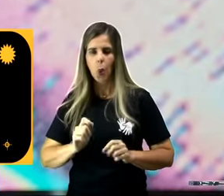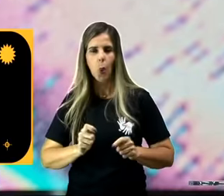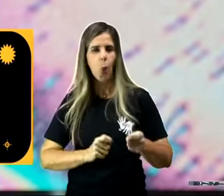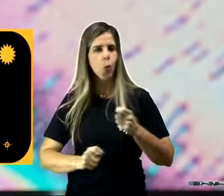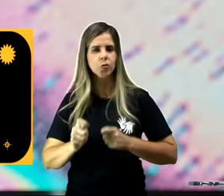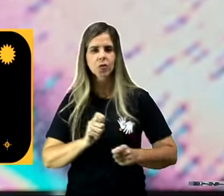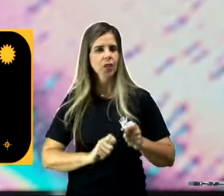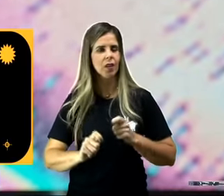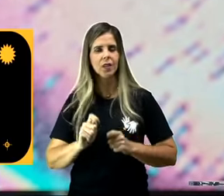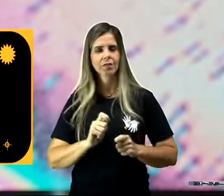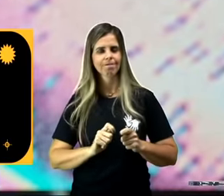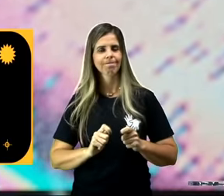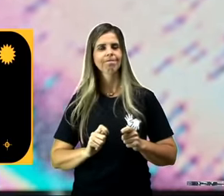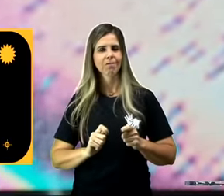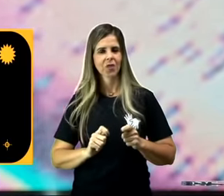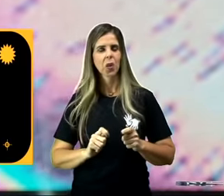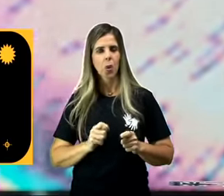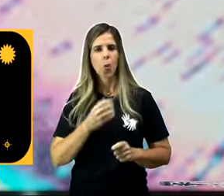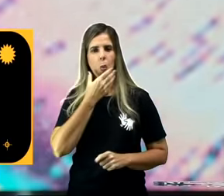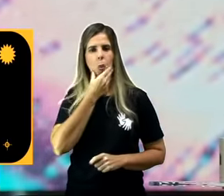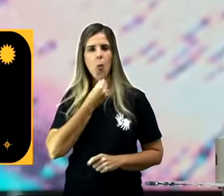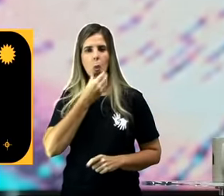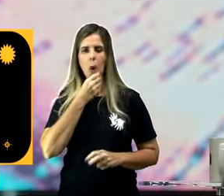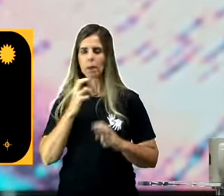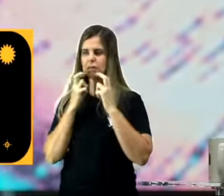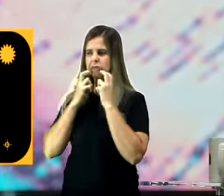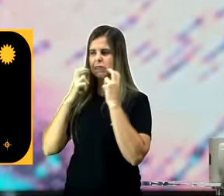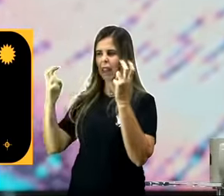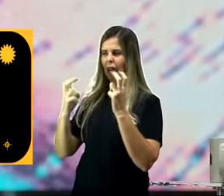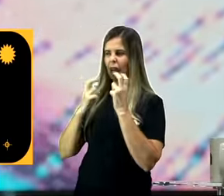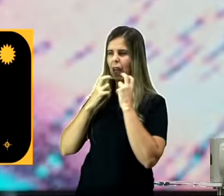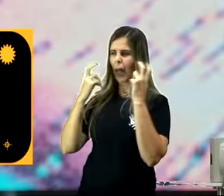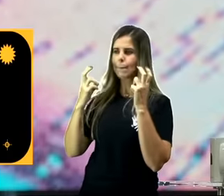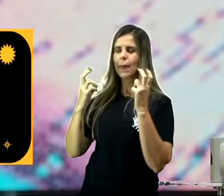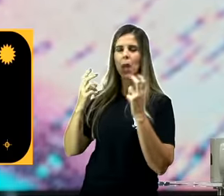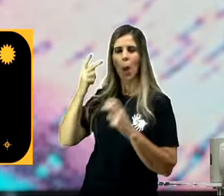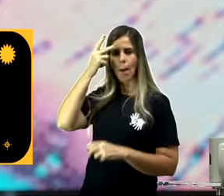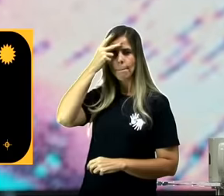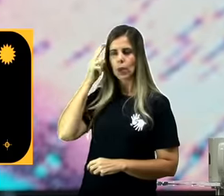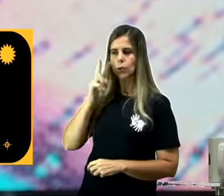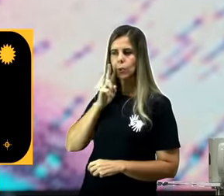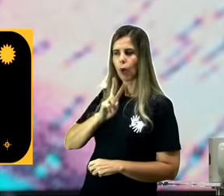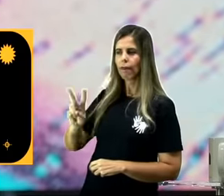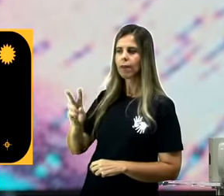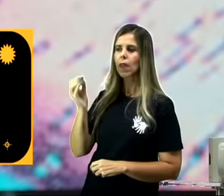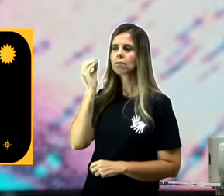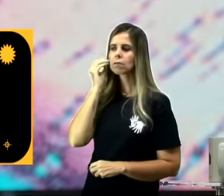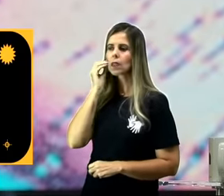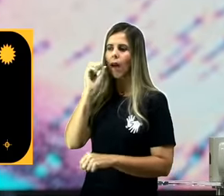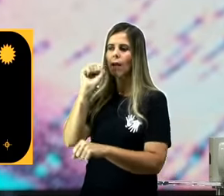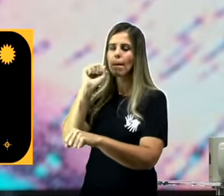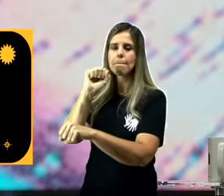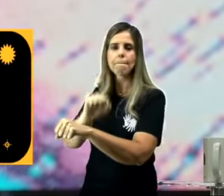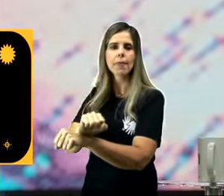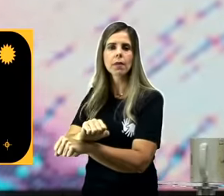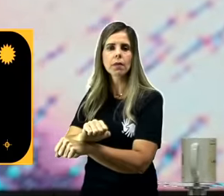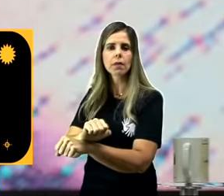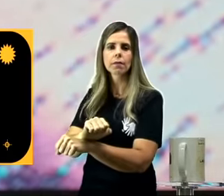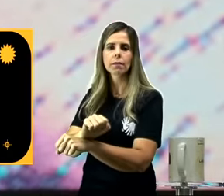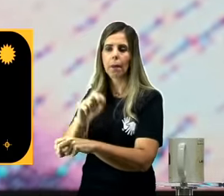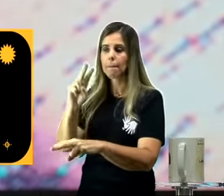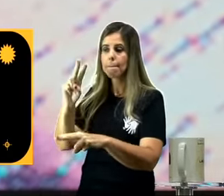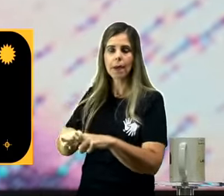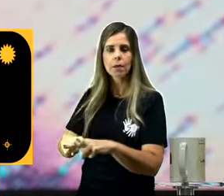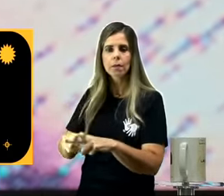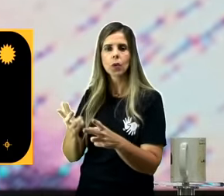e de dia aquele homem se cortava, gritava, ninguém conseguia parar ele, ninguém conseguia amarrar ele. Quando esse espírito viu Jesus